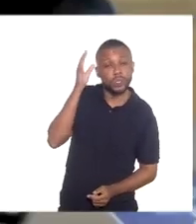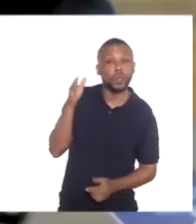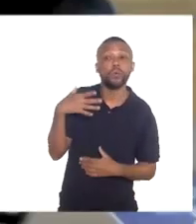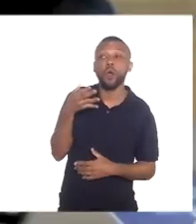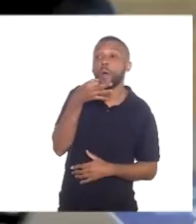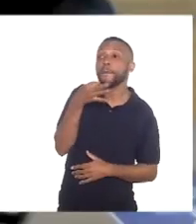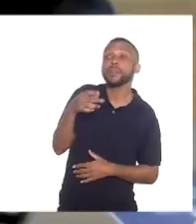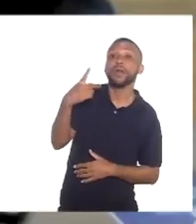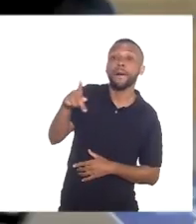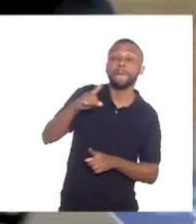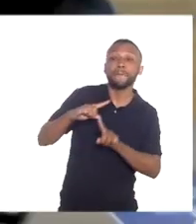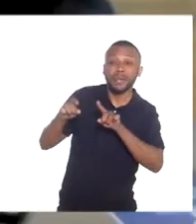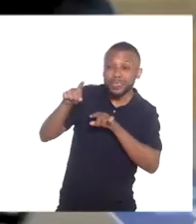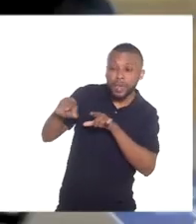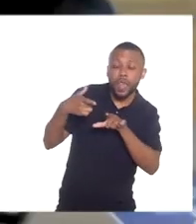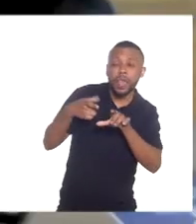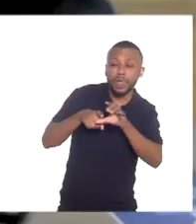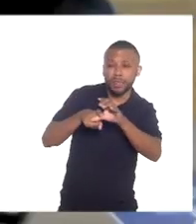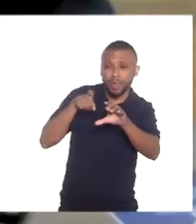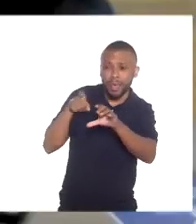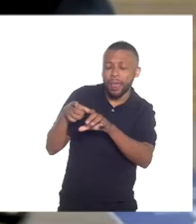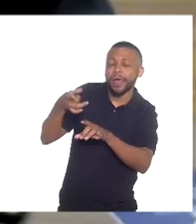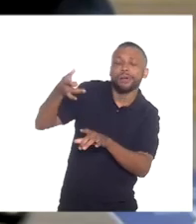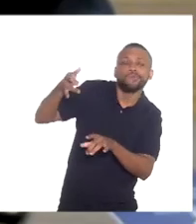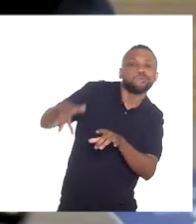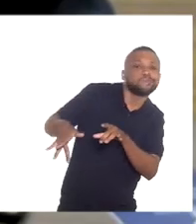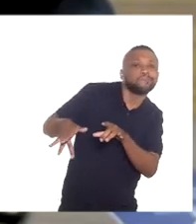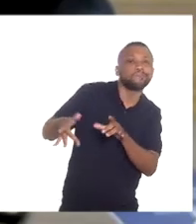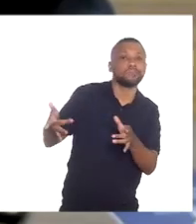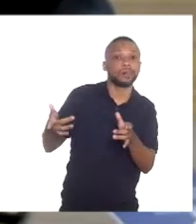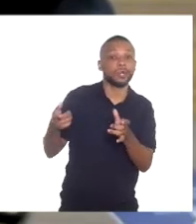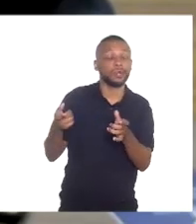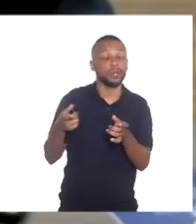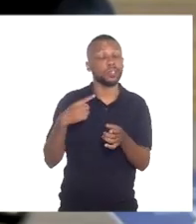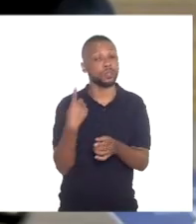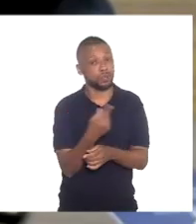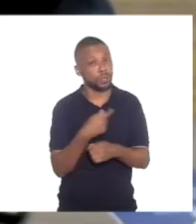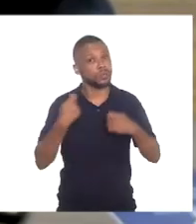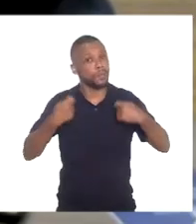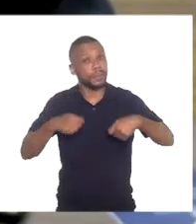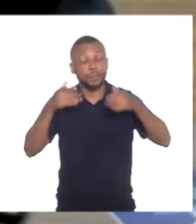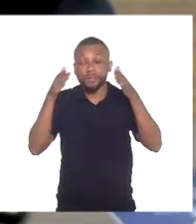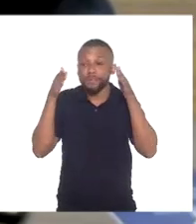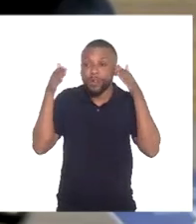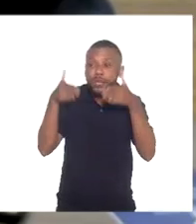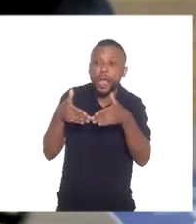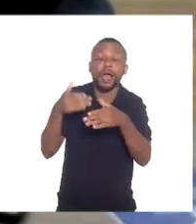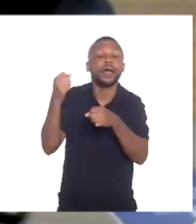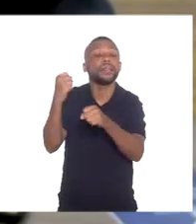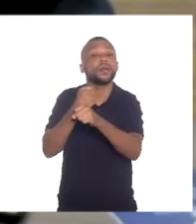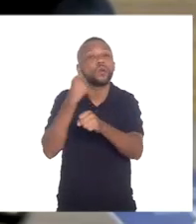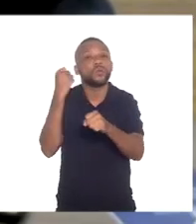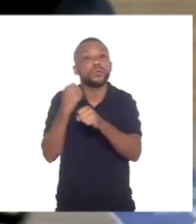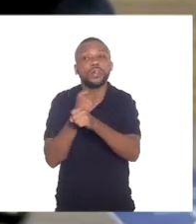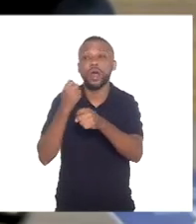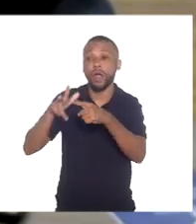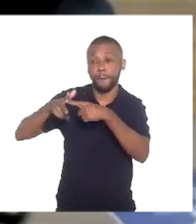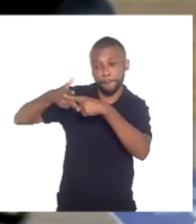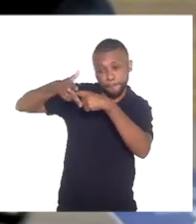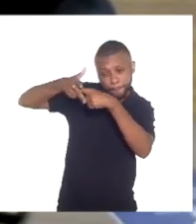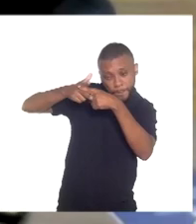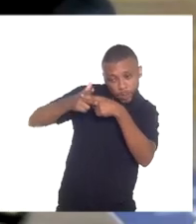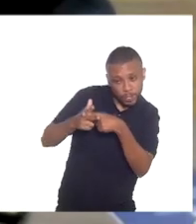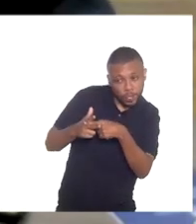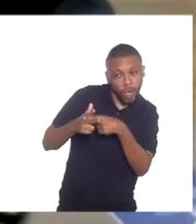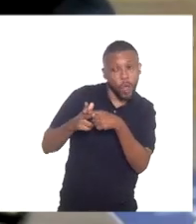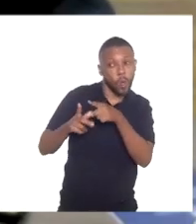isso aí é subemprego. E a gente precisa focar na construção, na manutenção desses